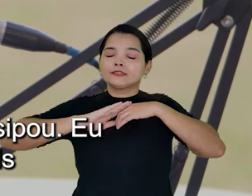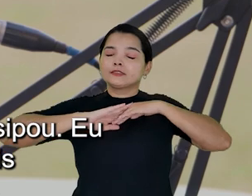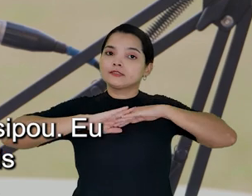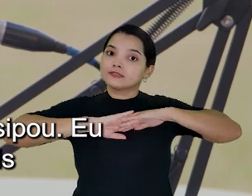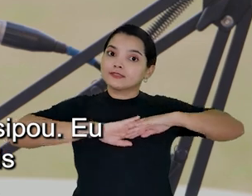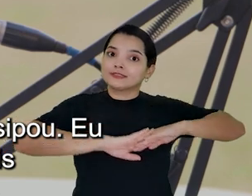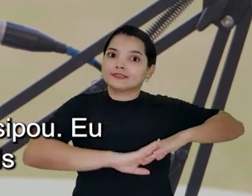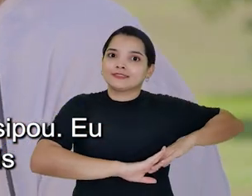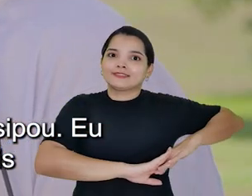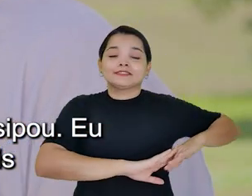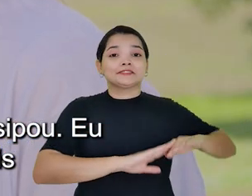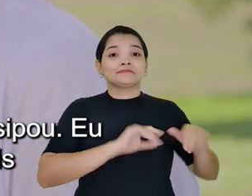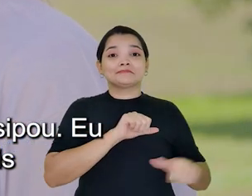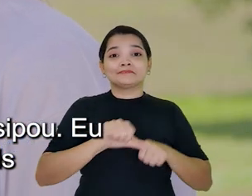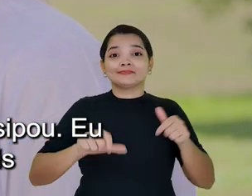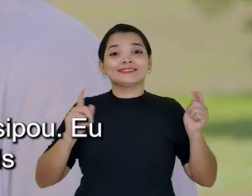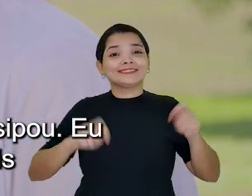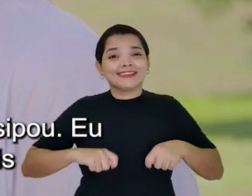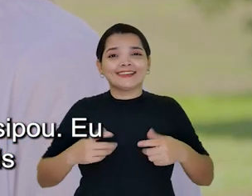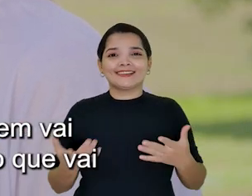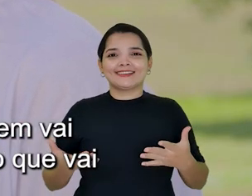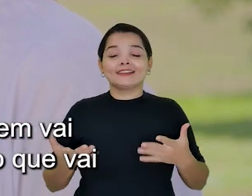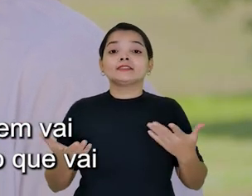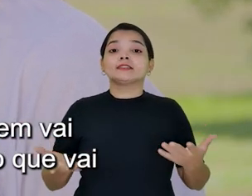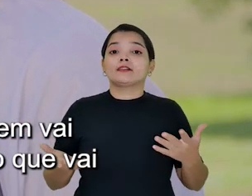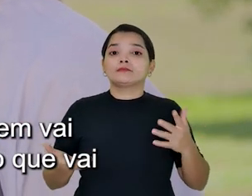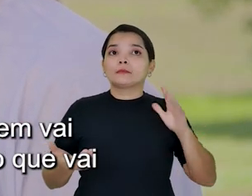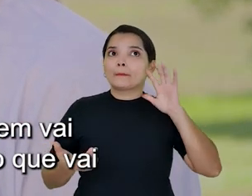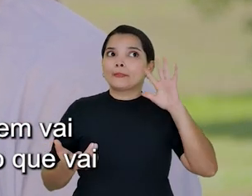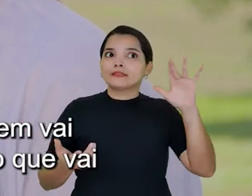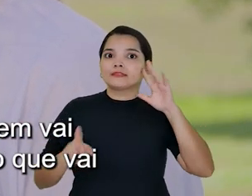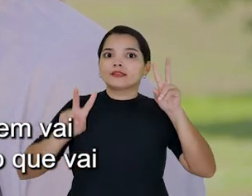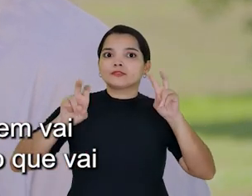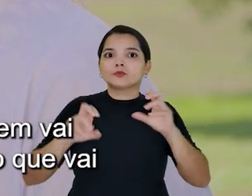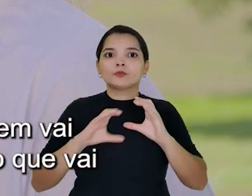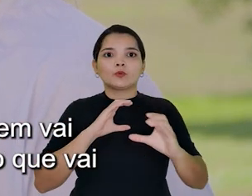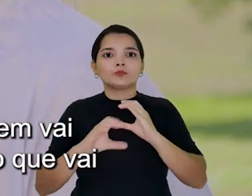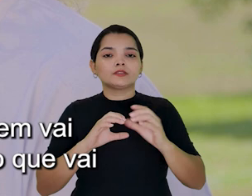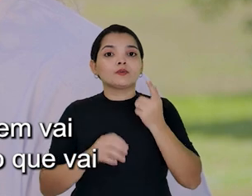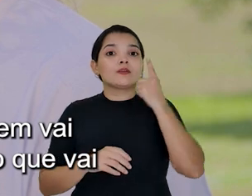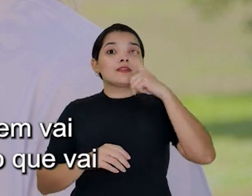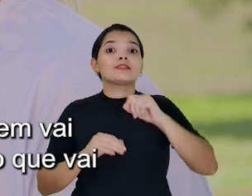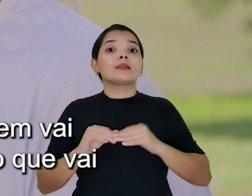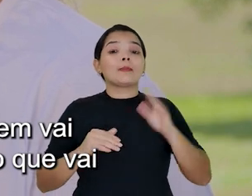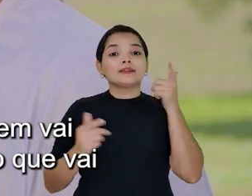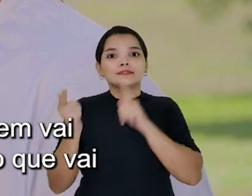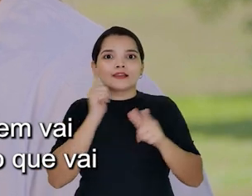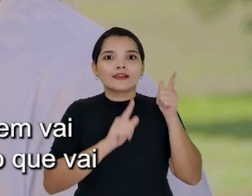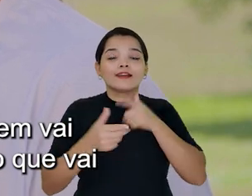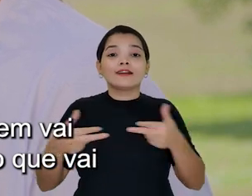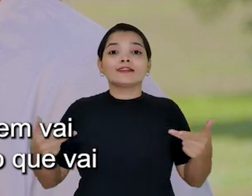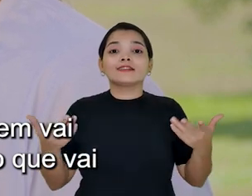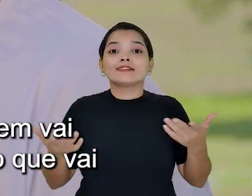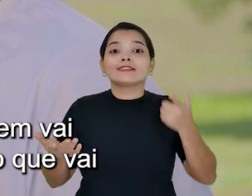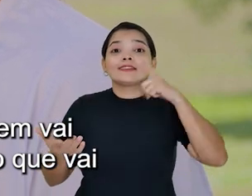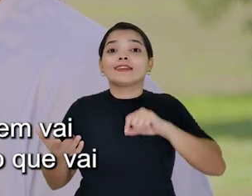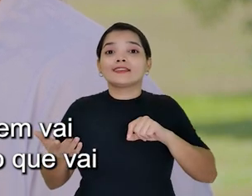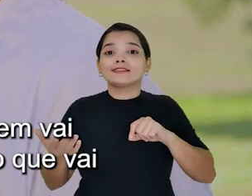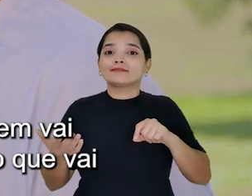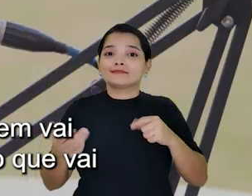eh Então quem ganha mais ao pensar a comunicação é quem vai falar quem vai